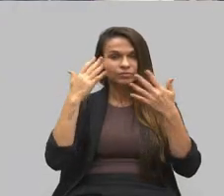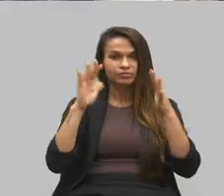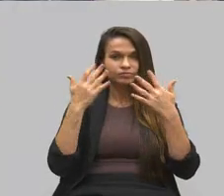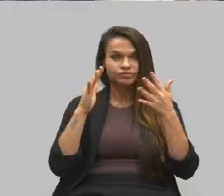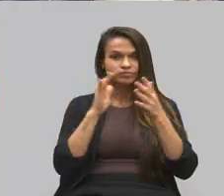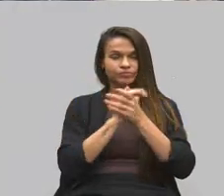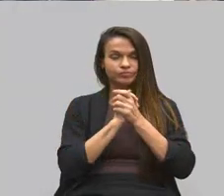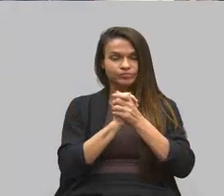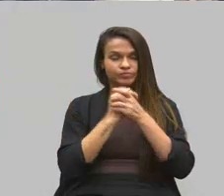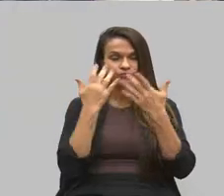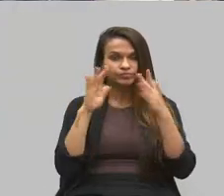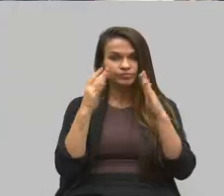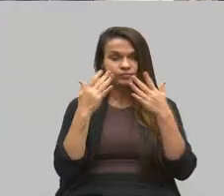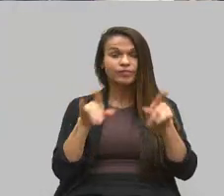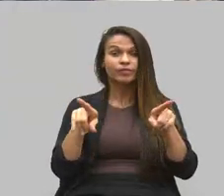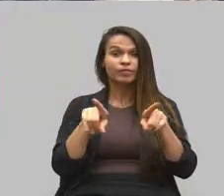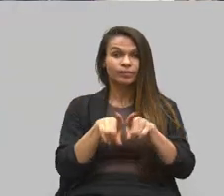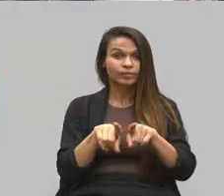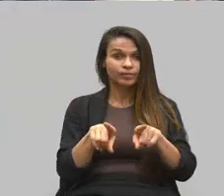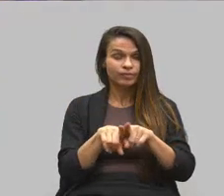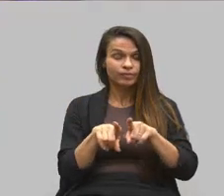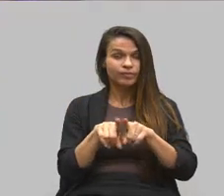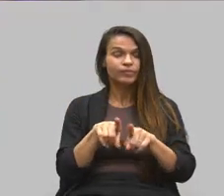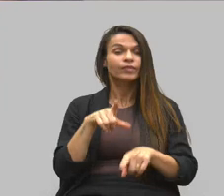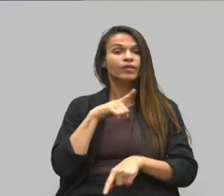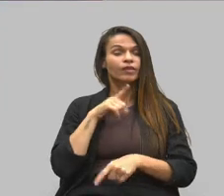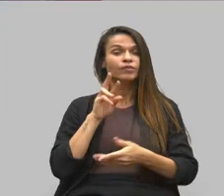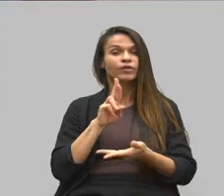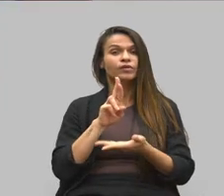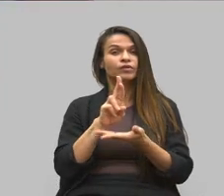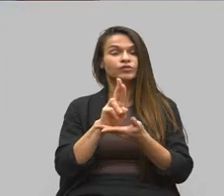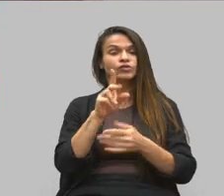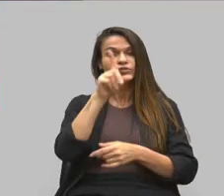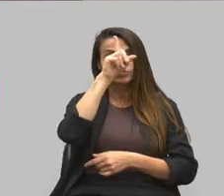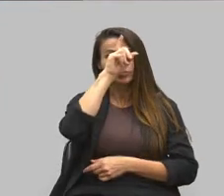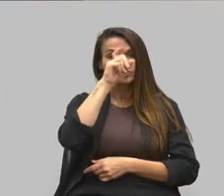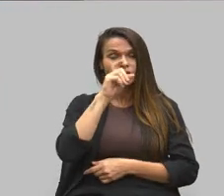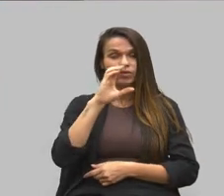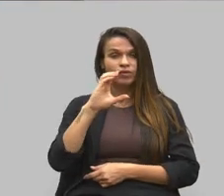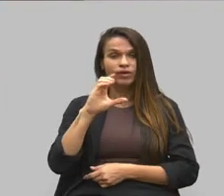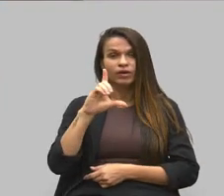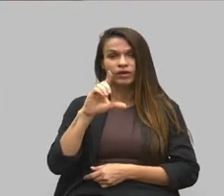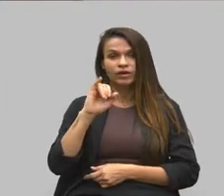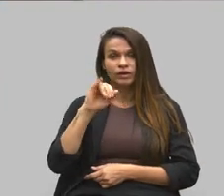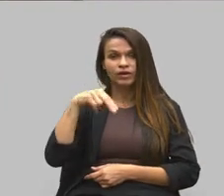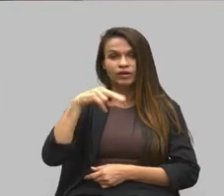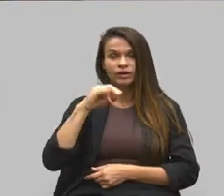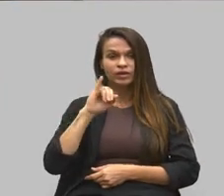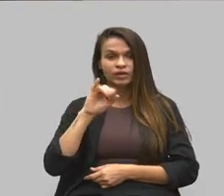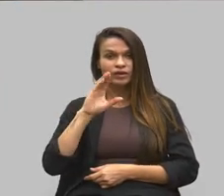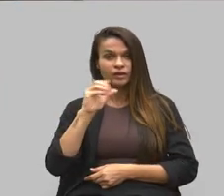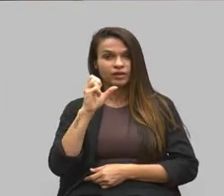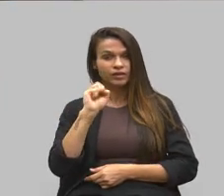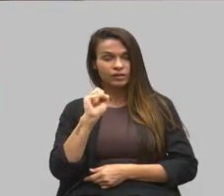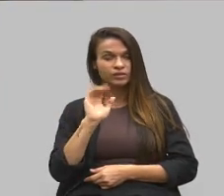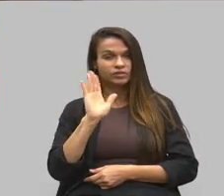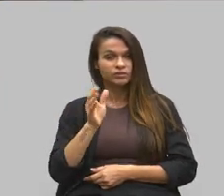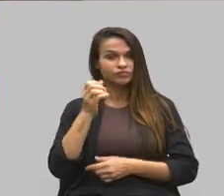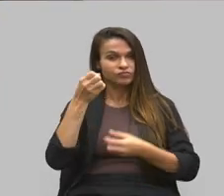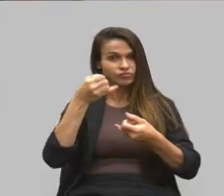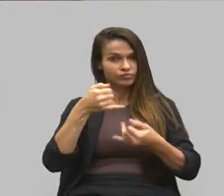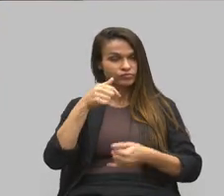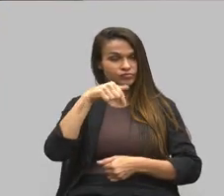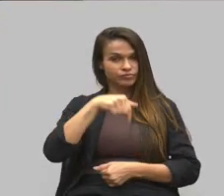palmas e também representante do Hospital das Clínicas como eh já foi dito aqui